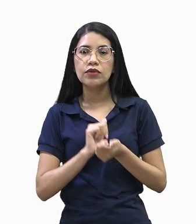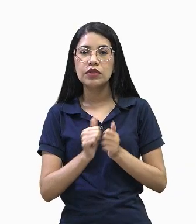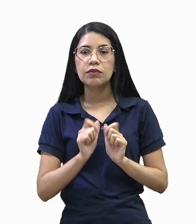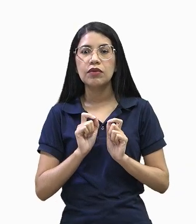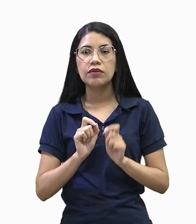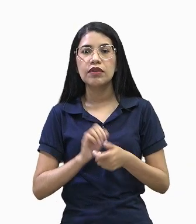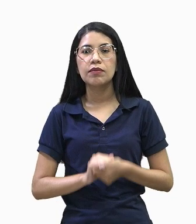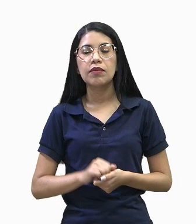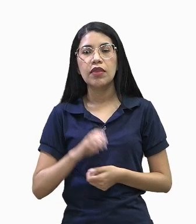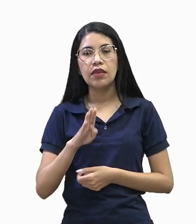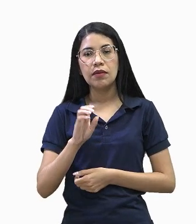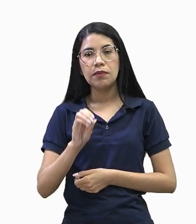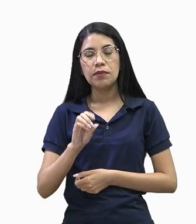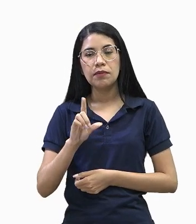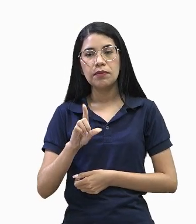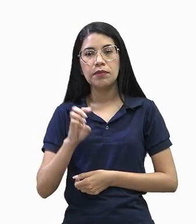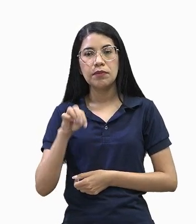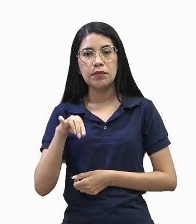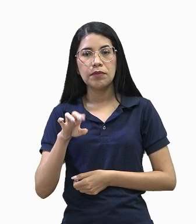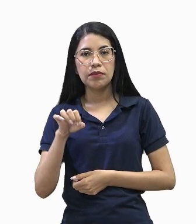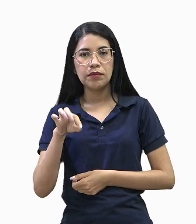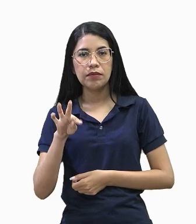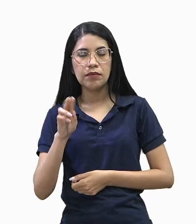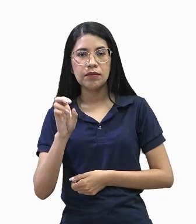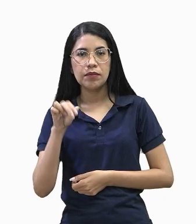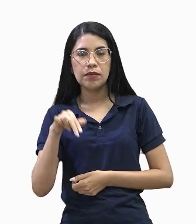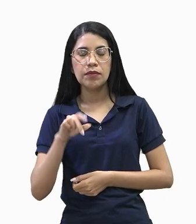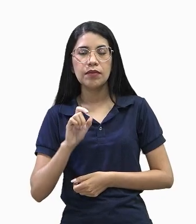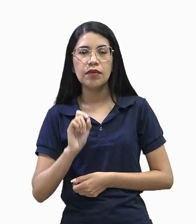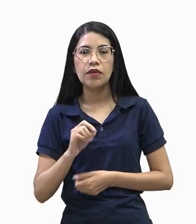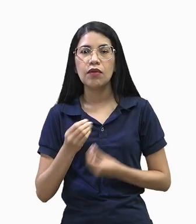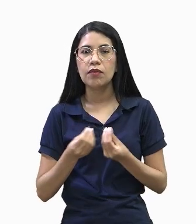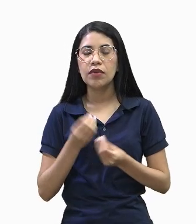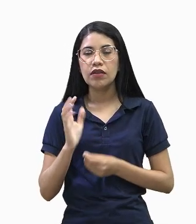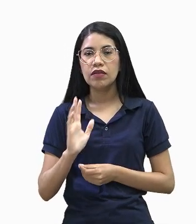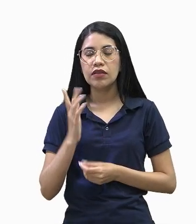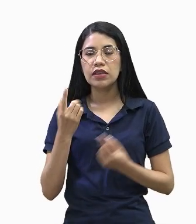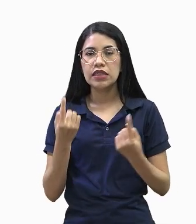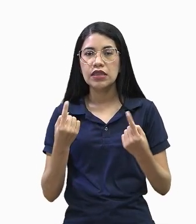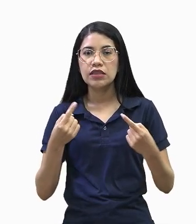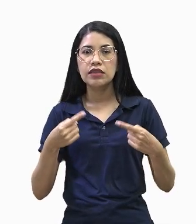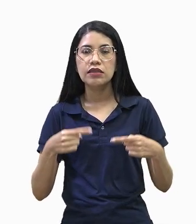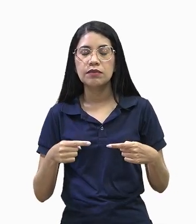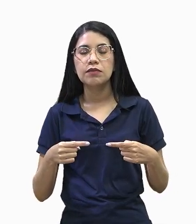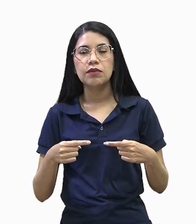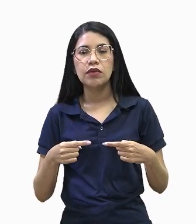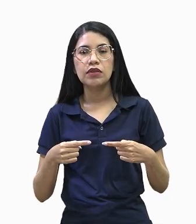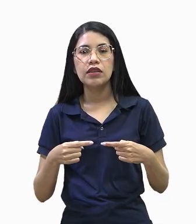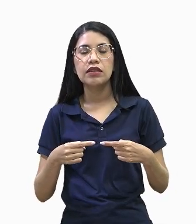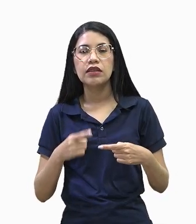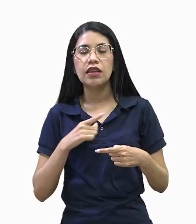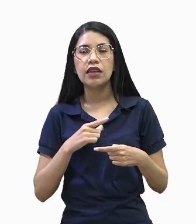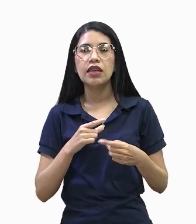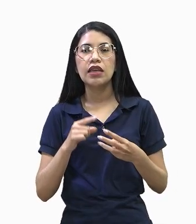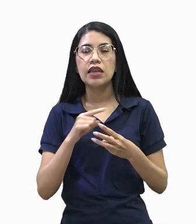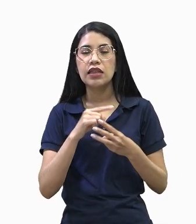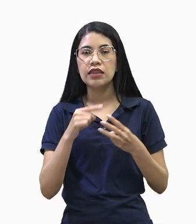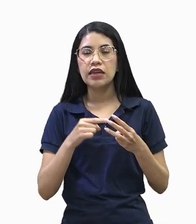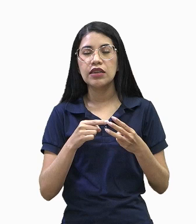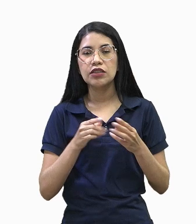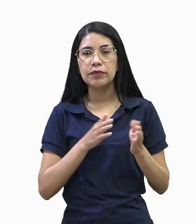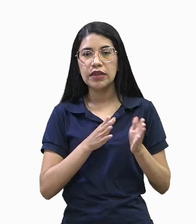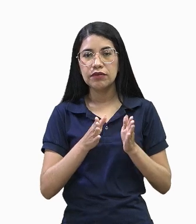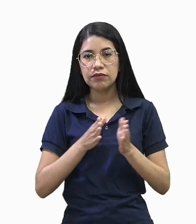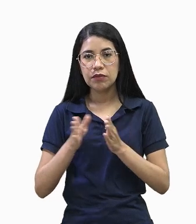que é o badminton. Uma partida de badminton é disputada em uma melhor de 3 sets de 21